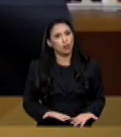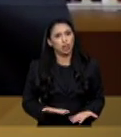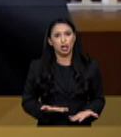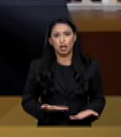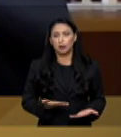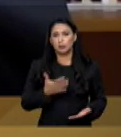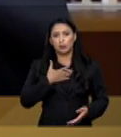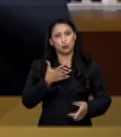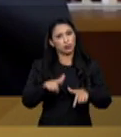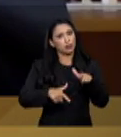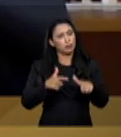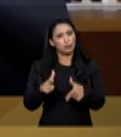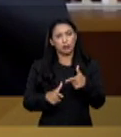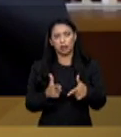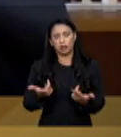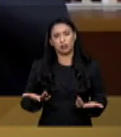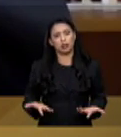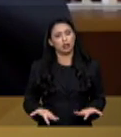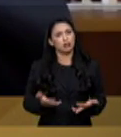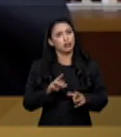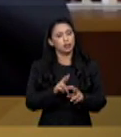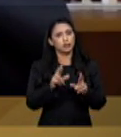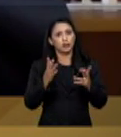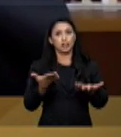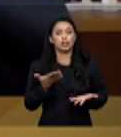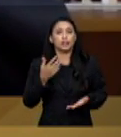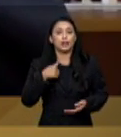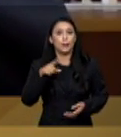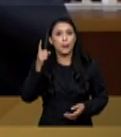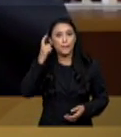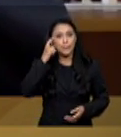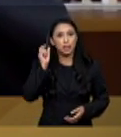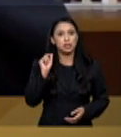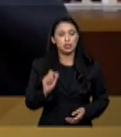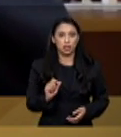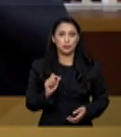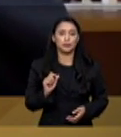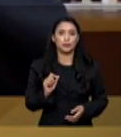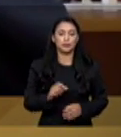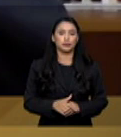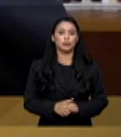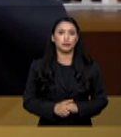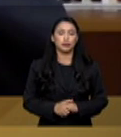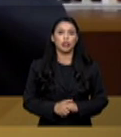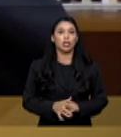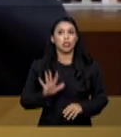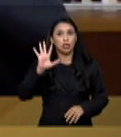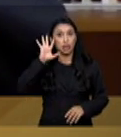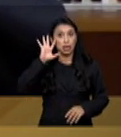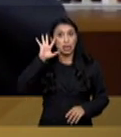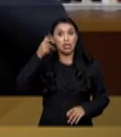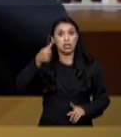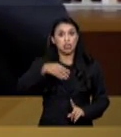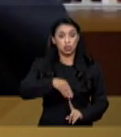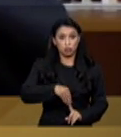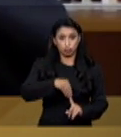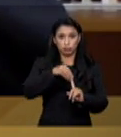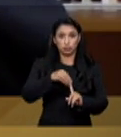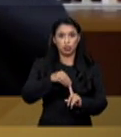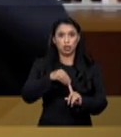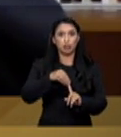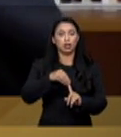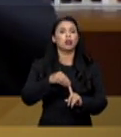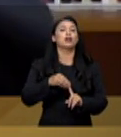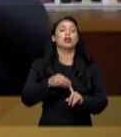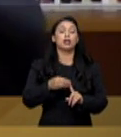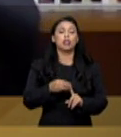trabalhar. De modo que, então, me vi na contingência de proferi-la monocraticamente e colocá-la